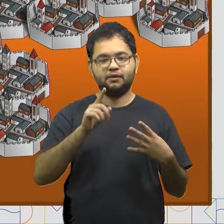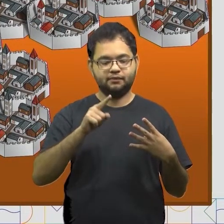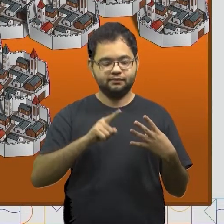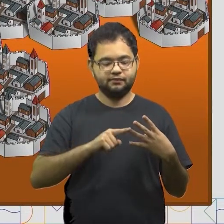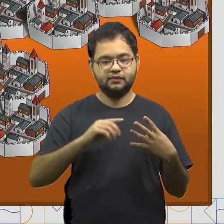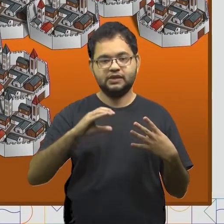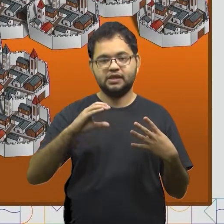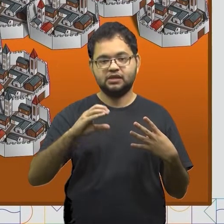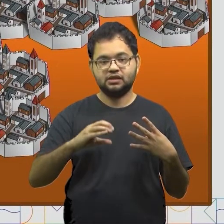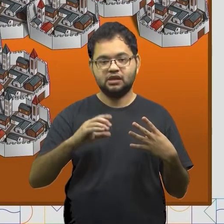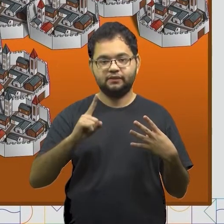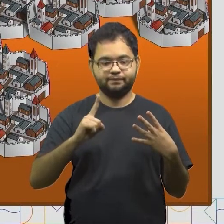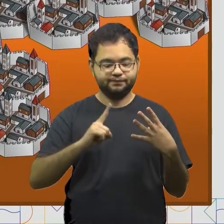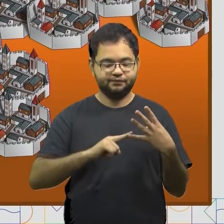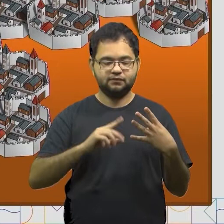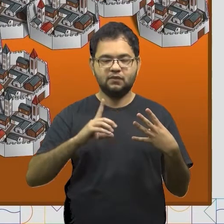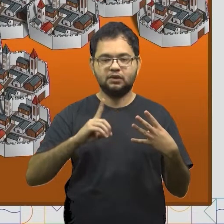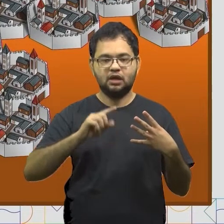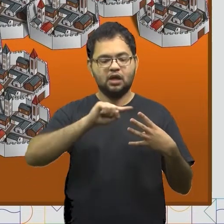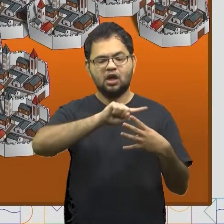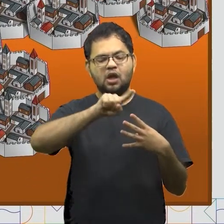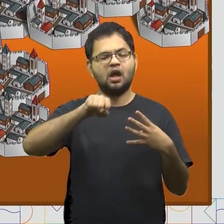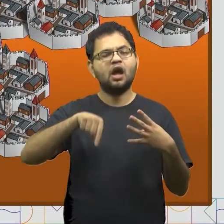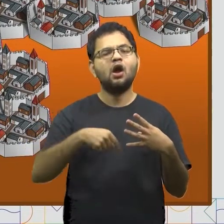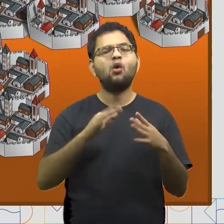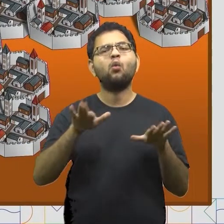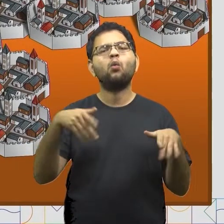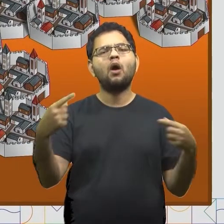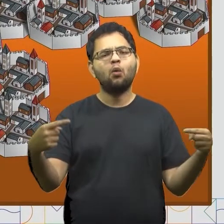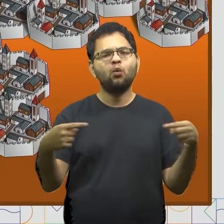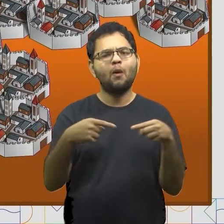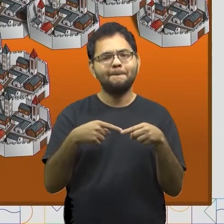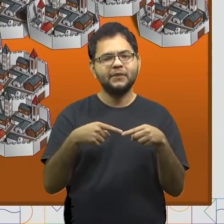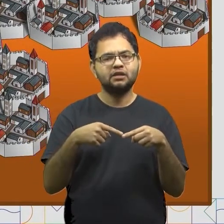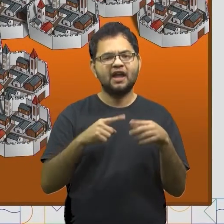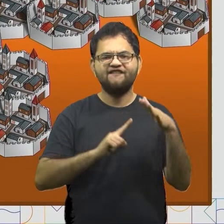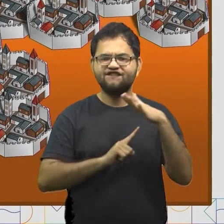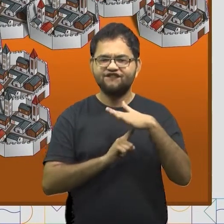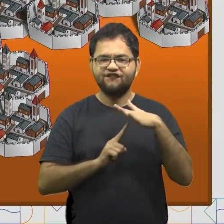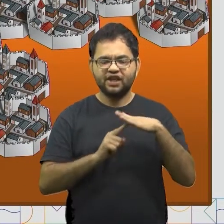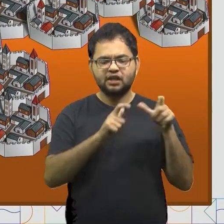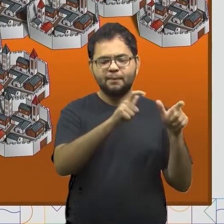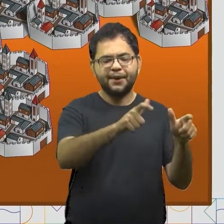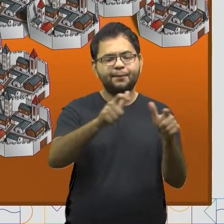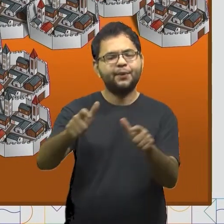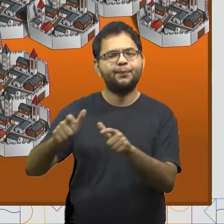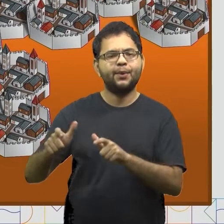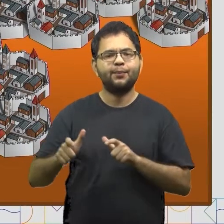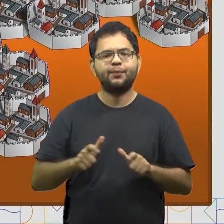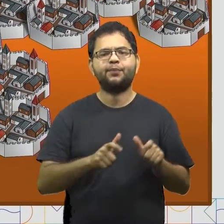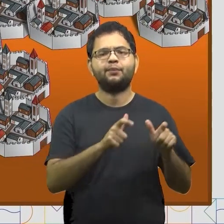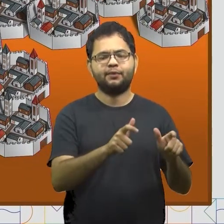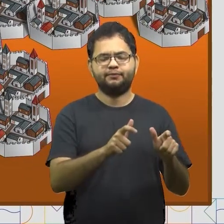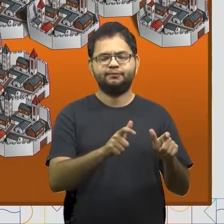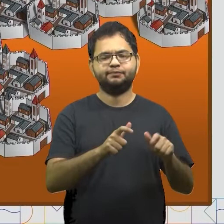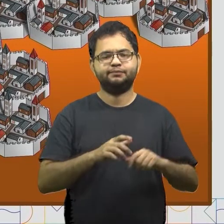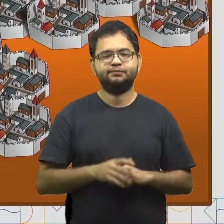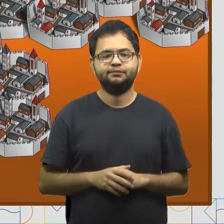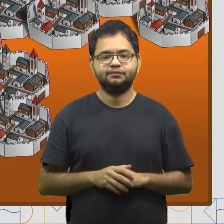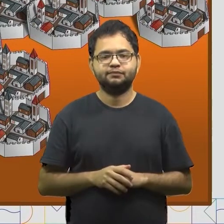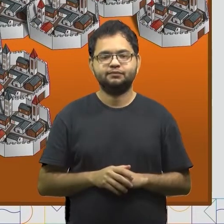Burgos alternativas e cidades-estados Alternativa de